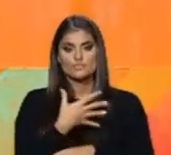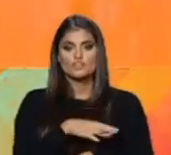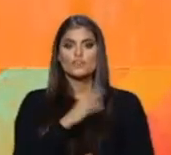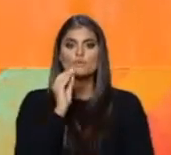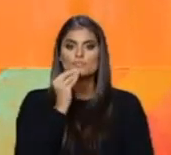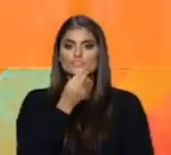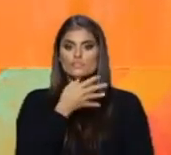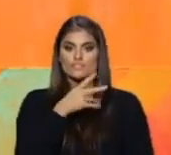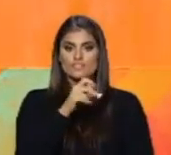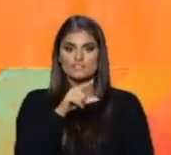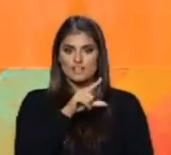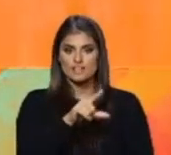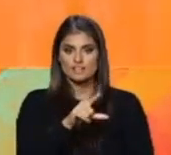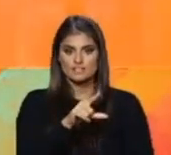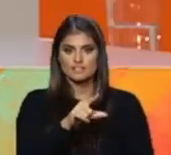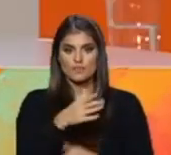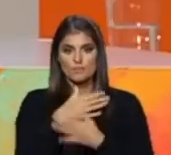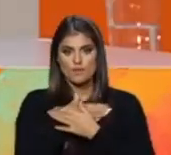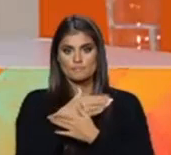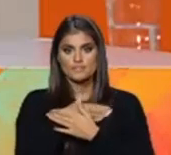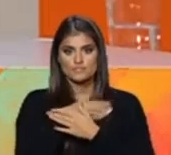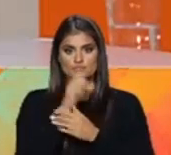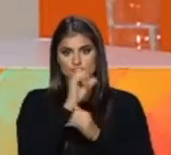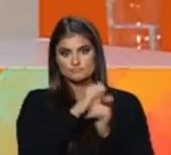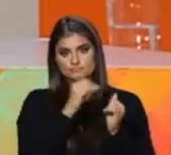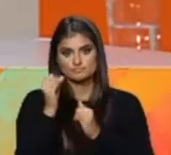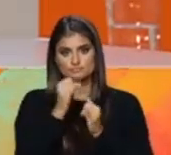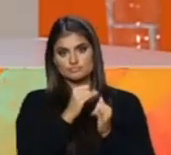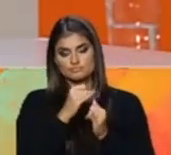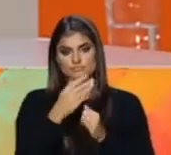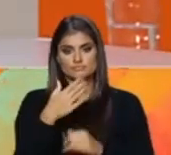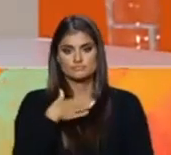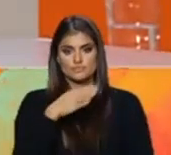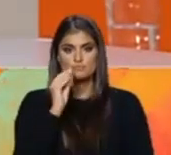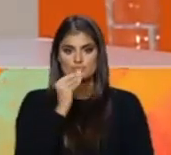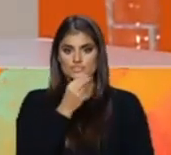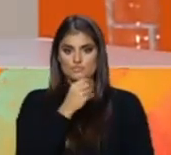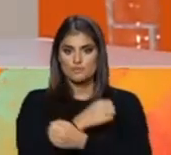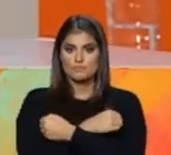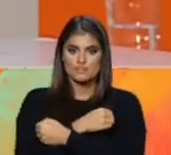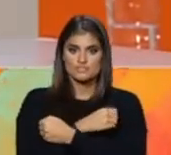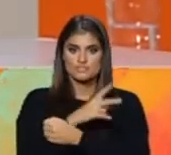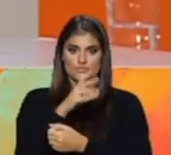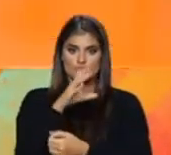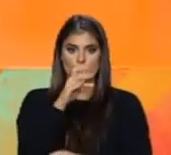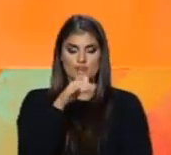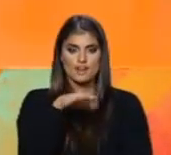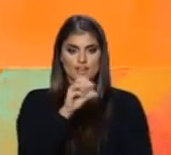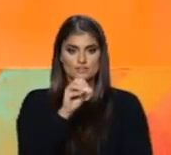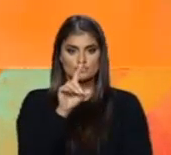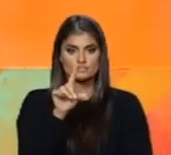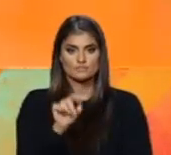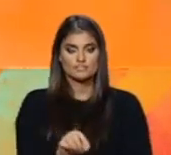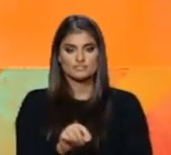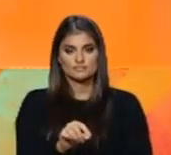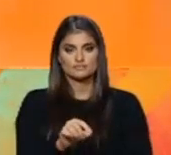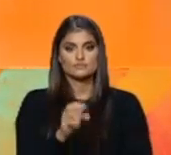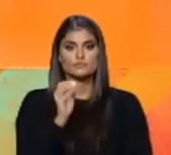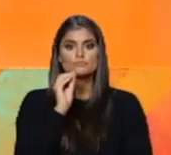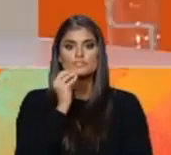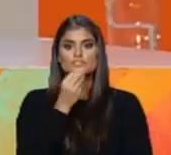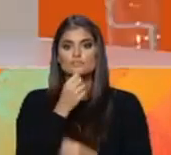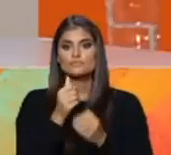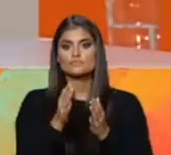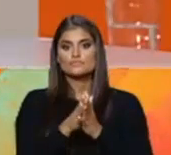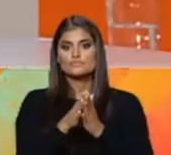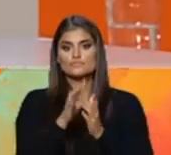um beijinho ao Daniel Sousa, é um grande amigo das desgarradas. Da minha parte, um beijinho, um abraço aqui do Augusto Canário. E também um beijinho para